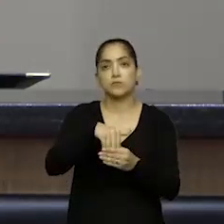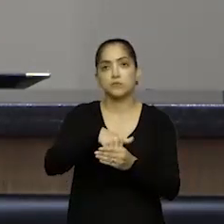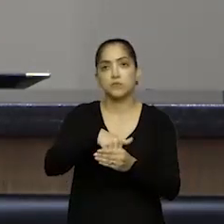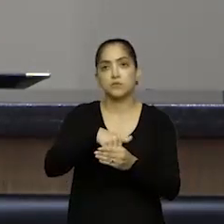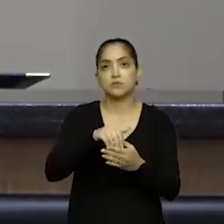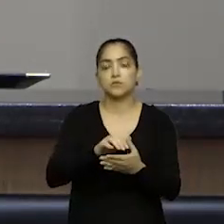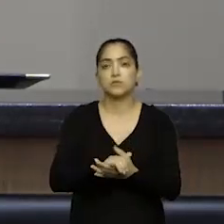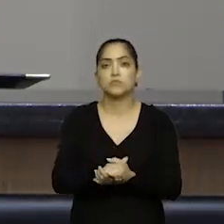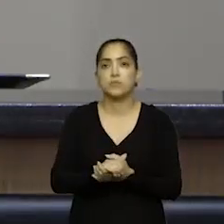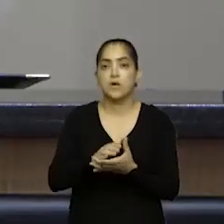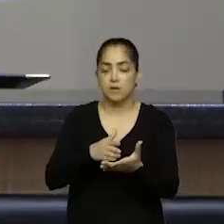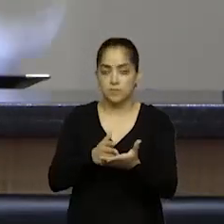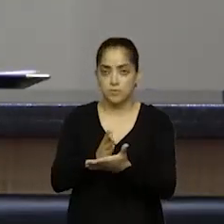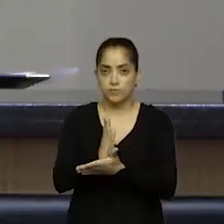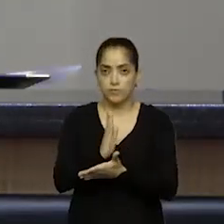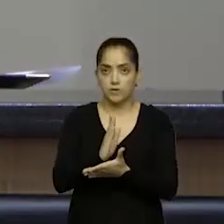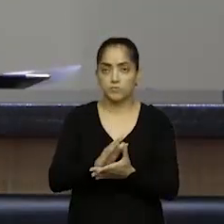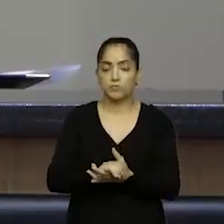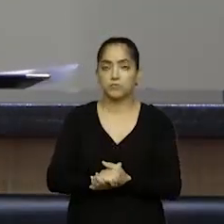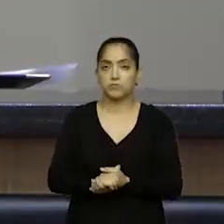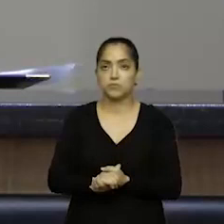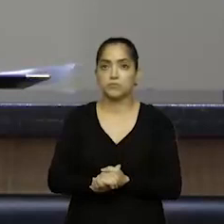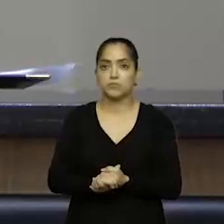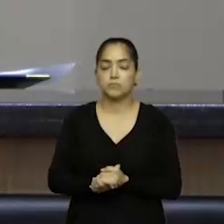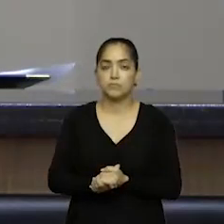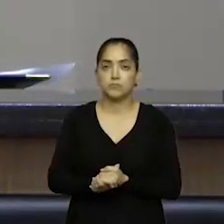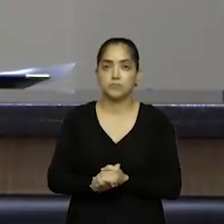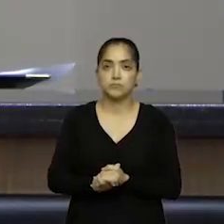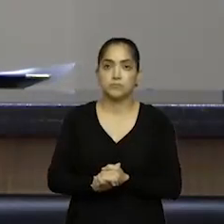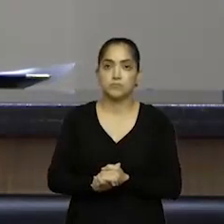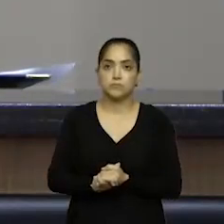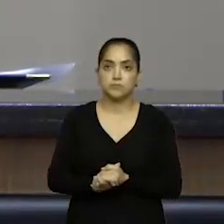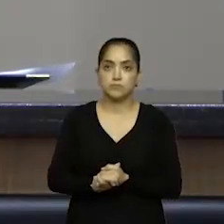votação, aprovado.